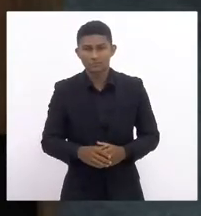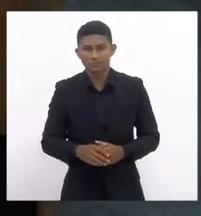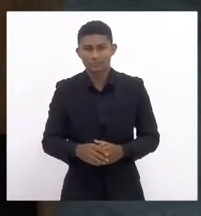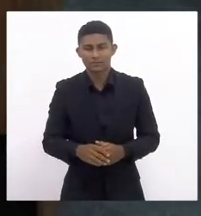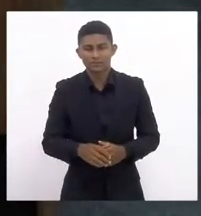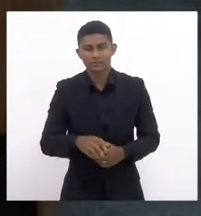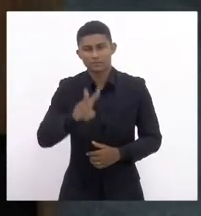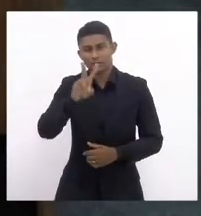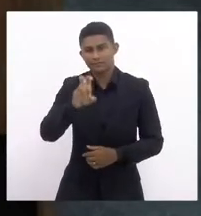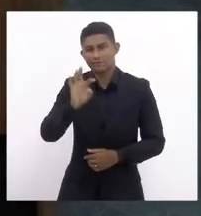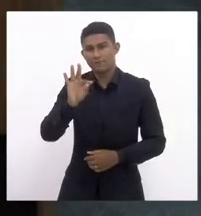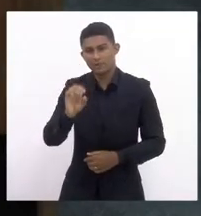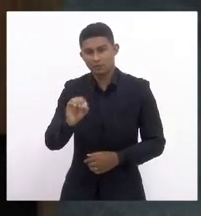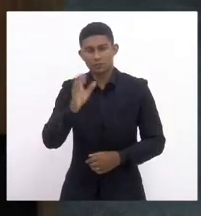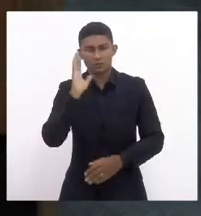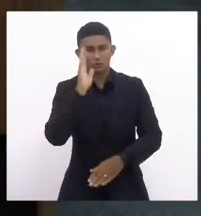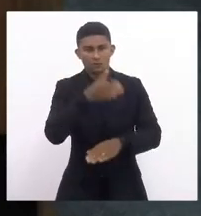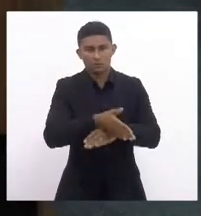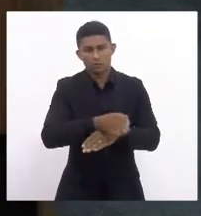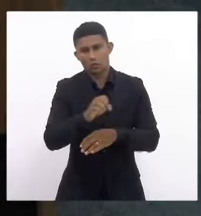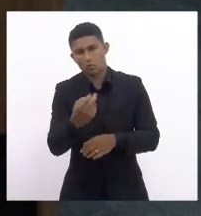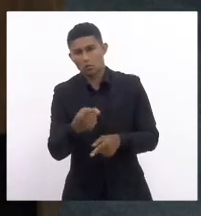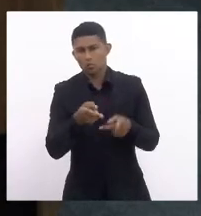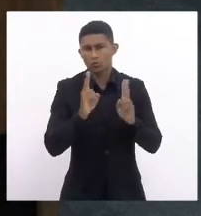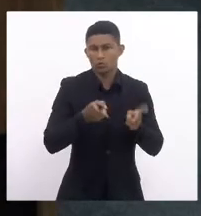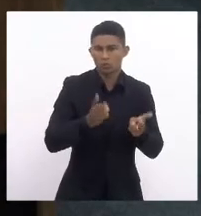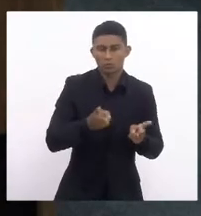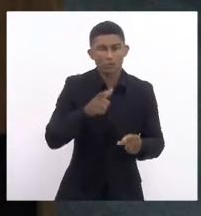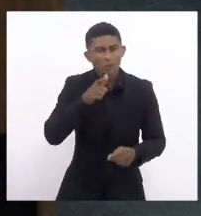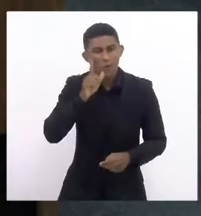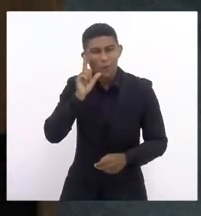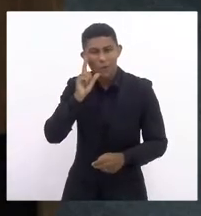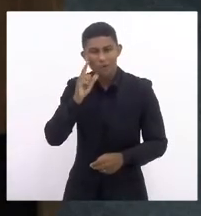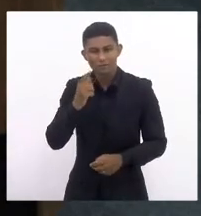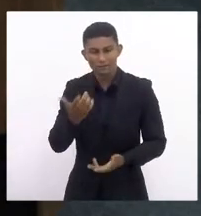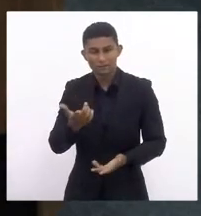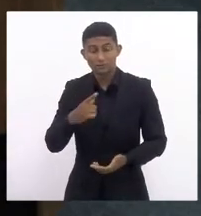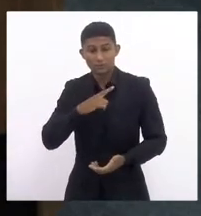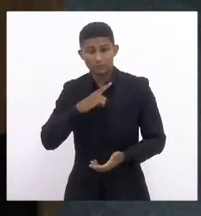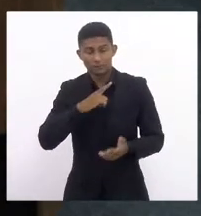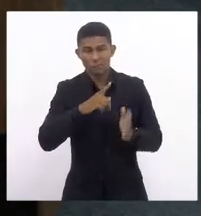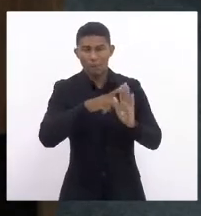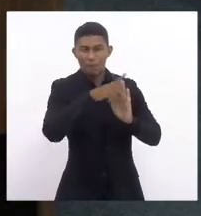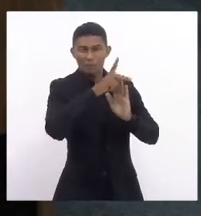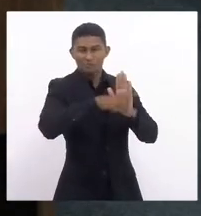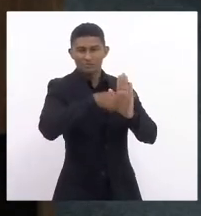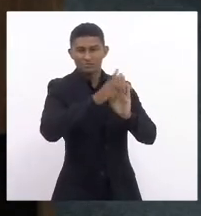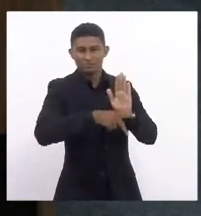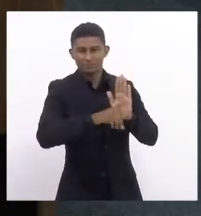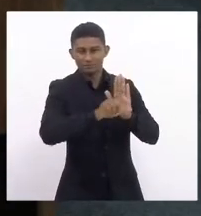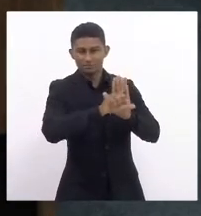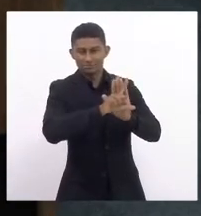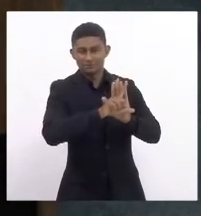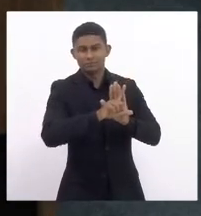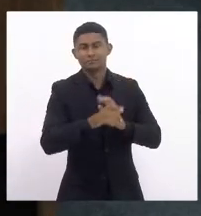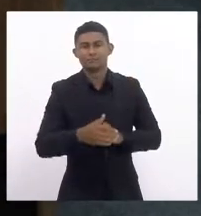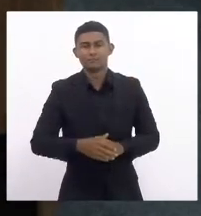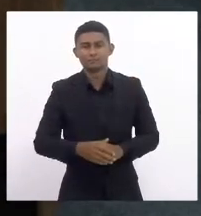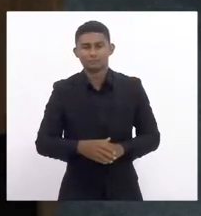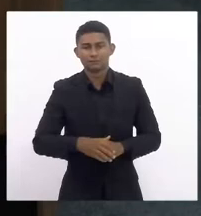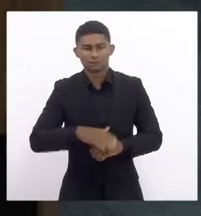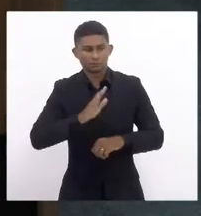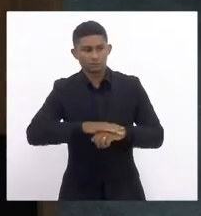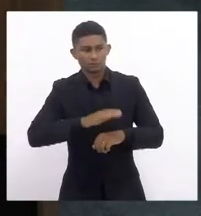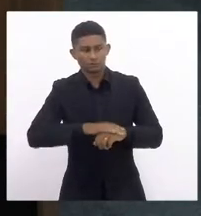derrubadas de veto e manutenção de vetos, no dia de ontem, havia um projeto de lei de autoria da